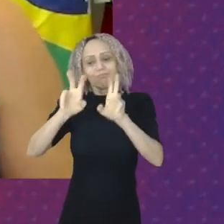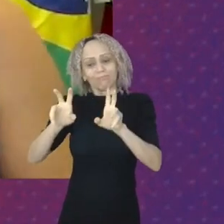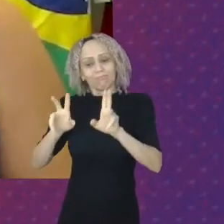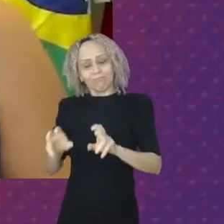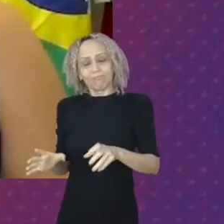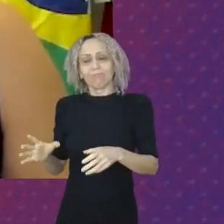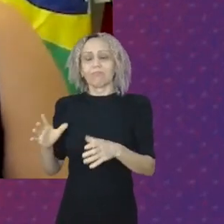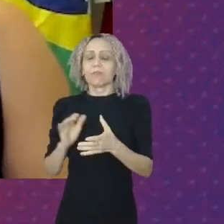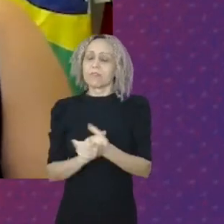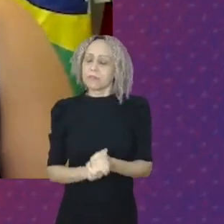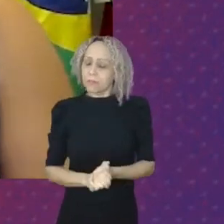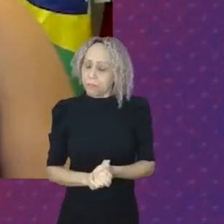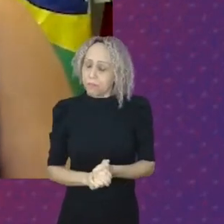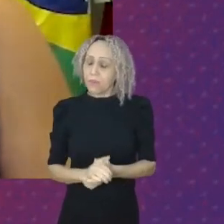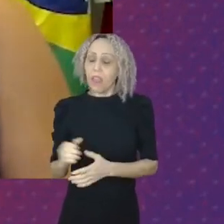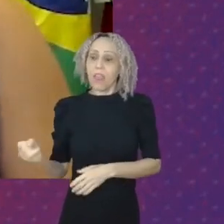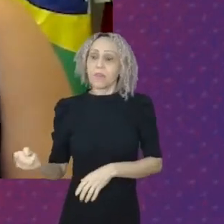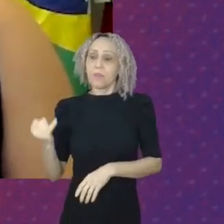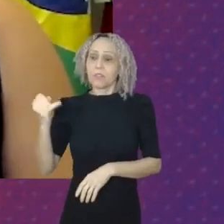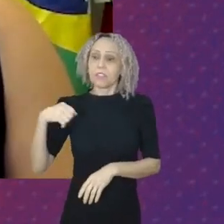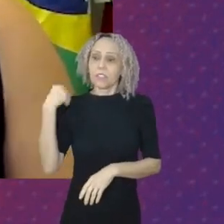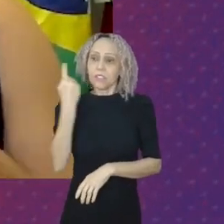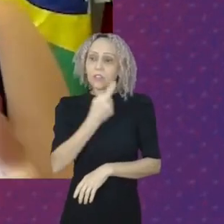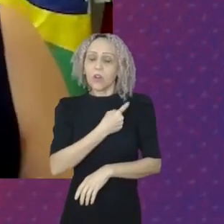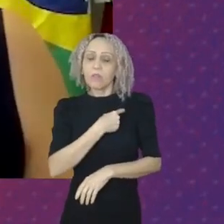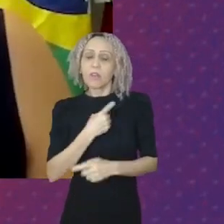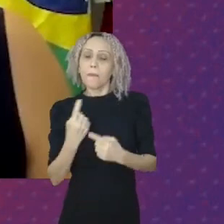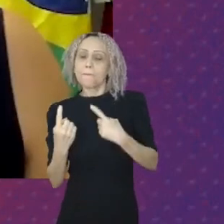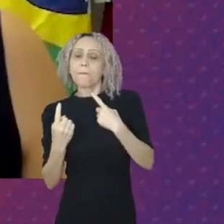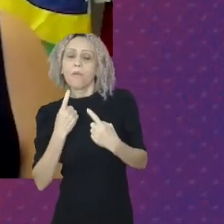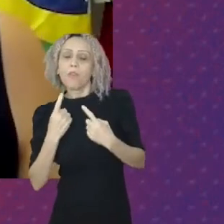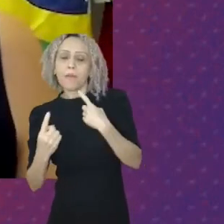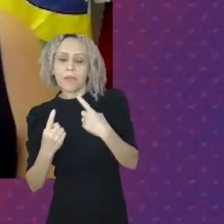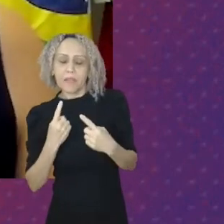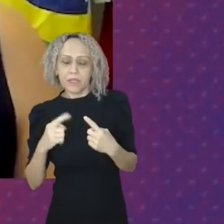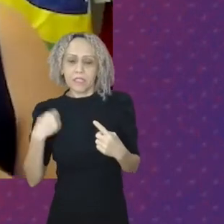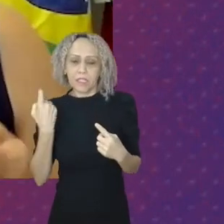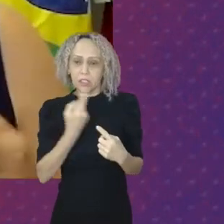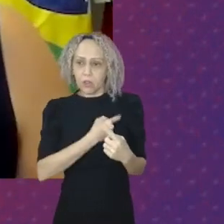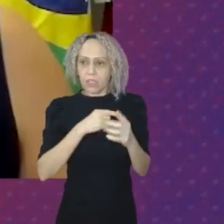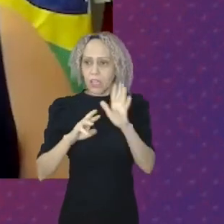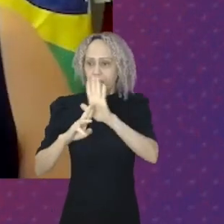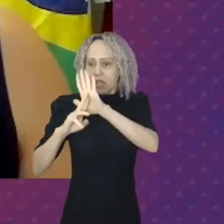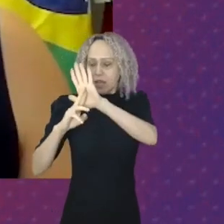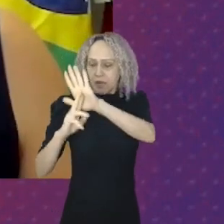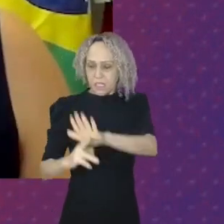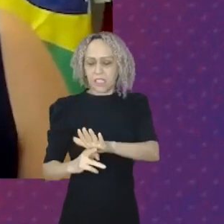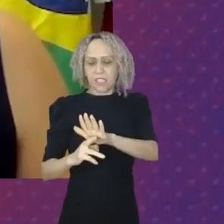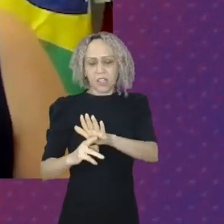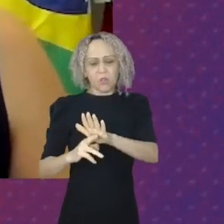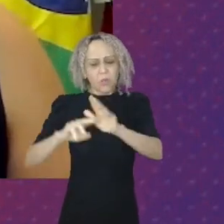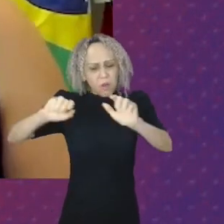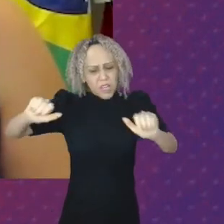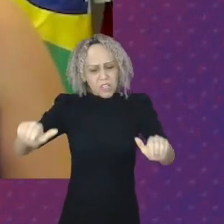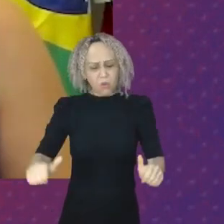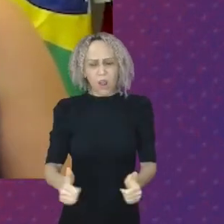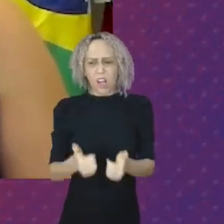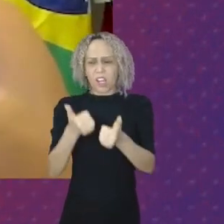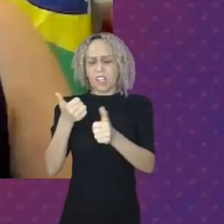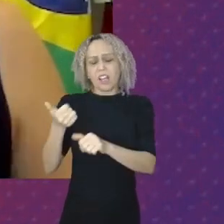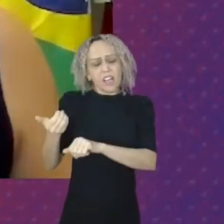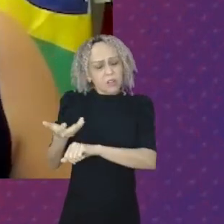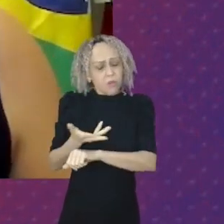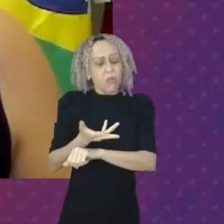gente faça um debate, faça nossas representações com bastante qualidade, inclusive, para